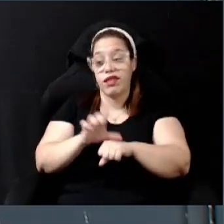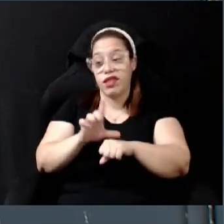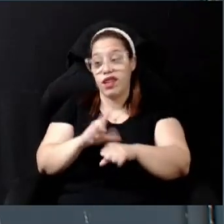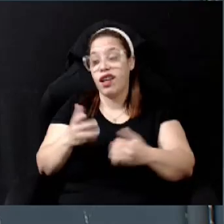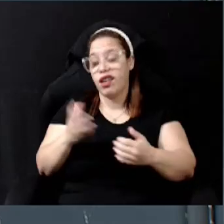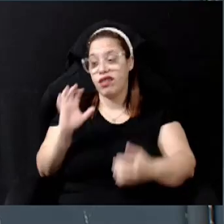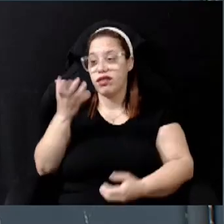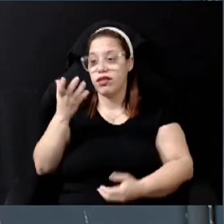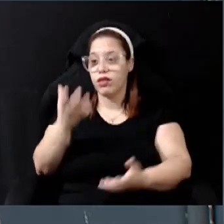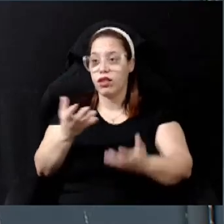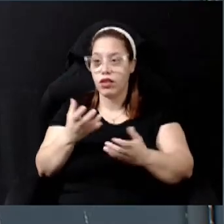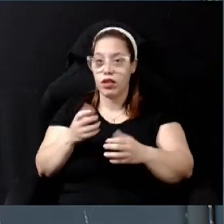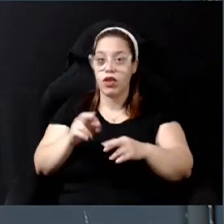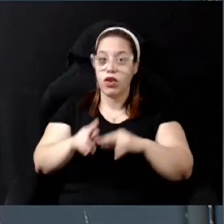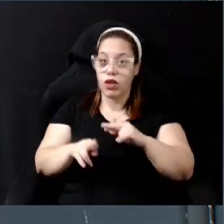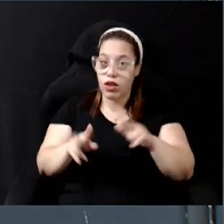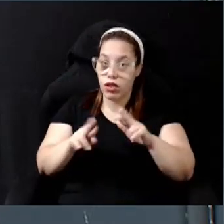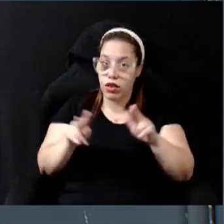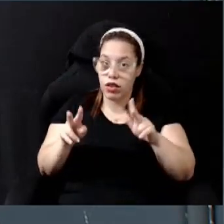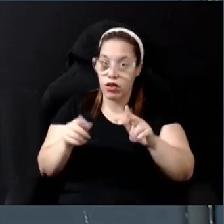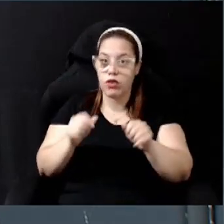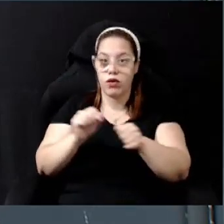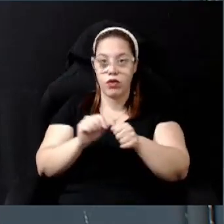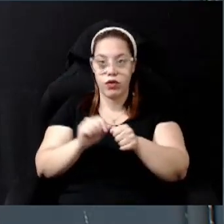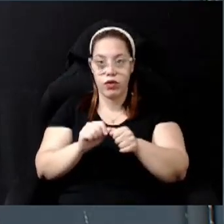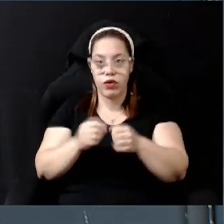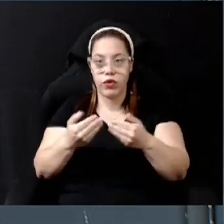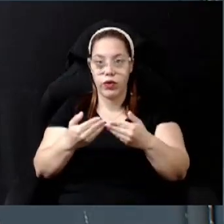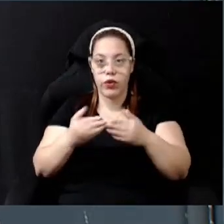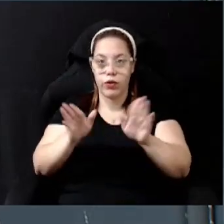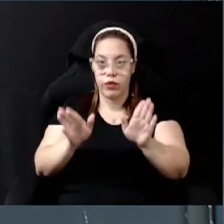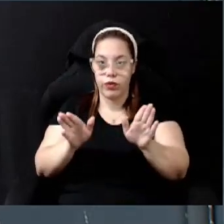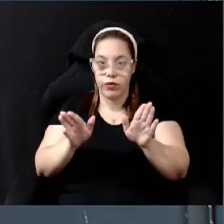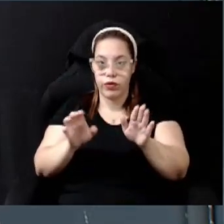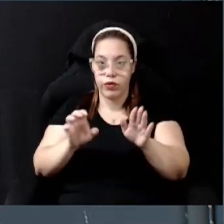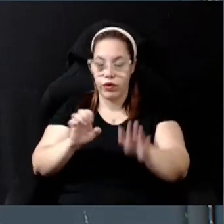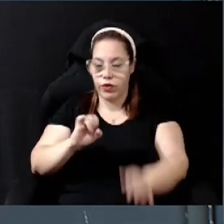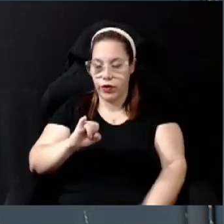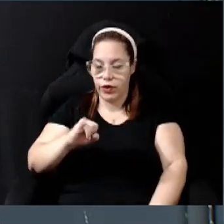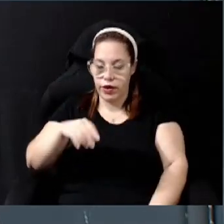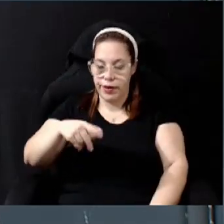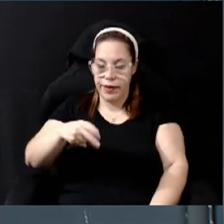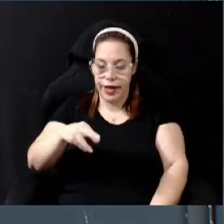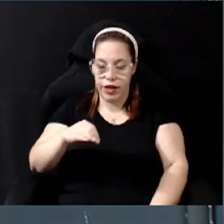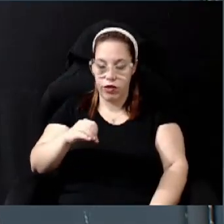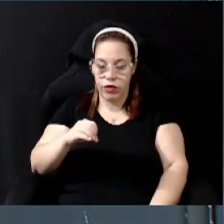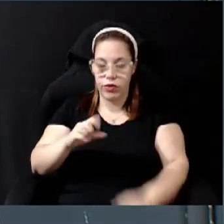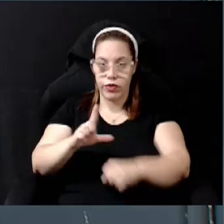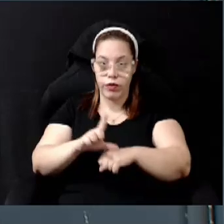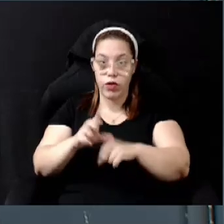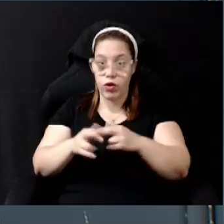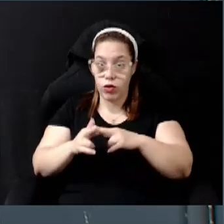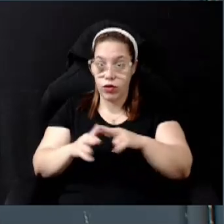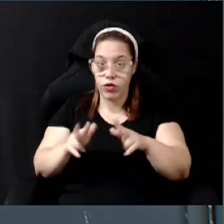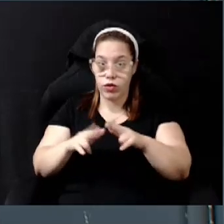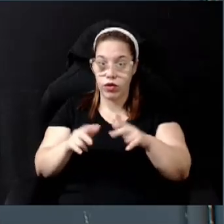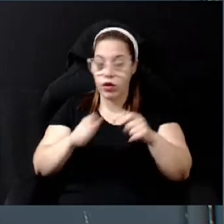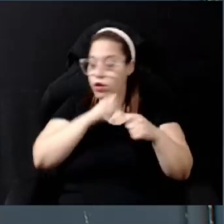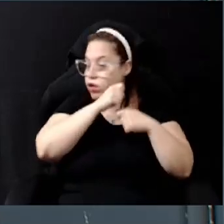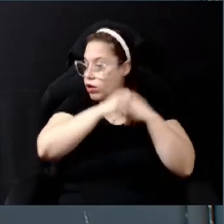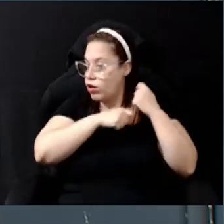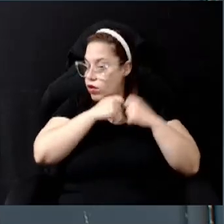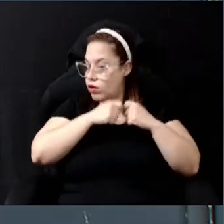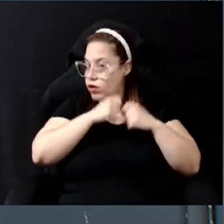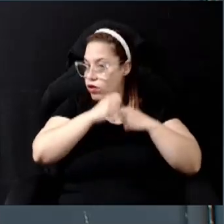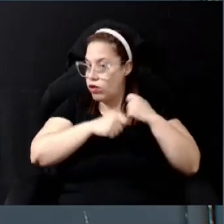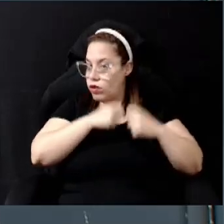esse diferencial, então vamos fazer. Então a gente abriu a Império Usuri, que é uma loja diferenciada para as trancistas,